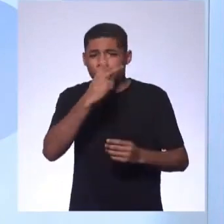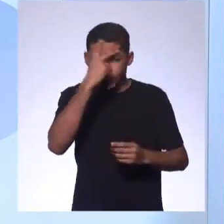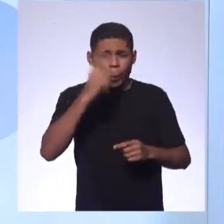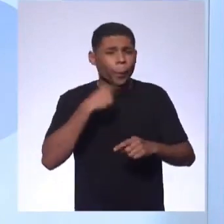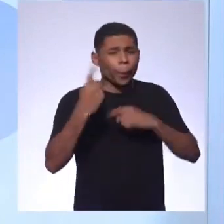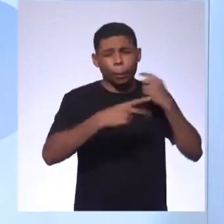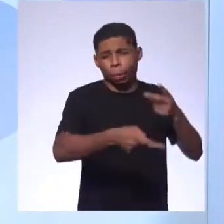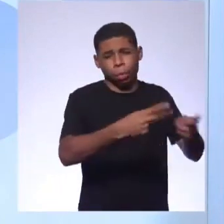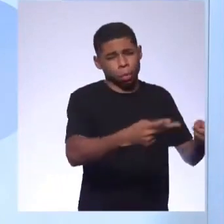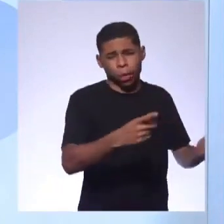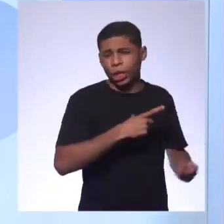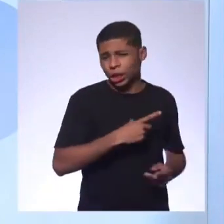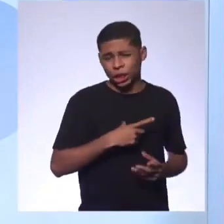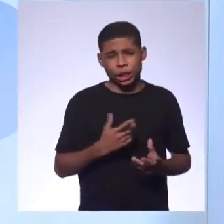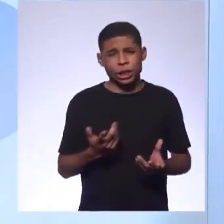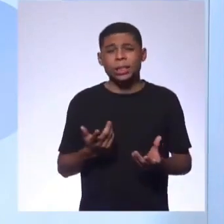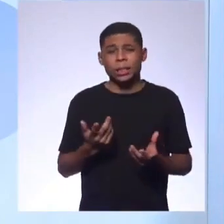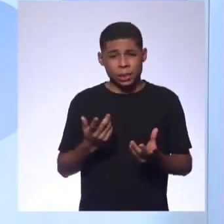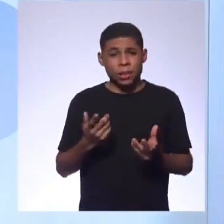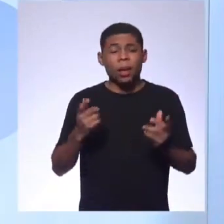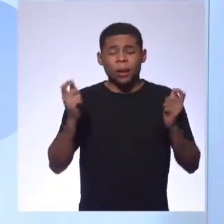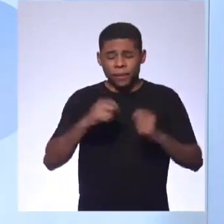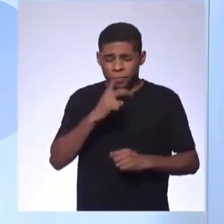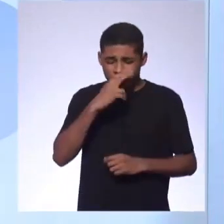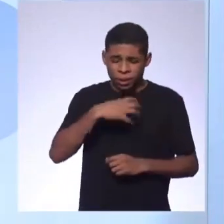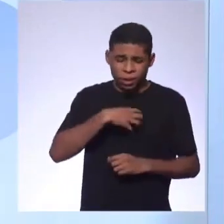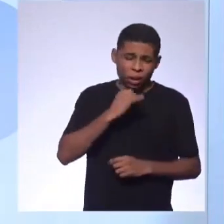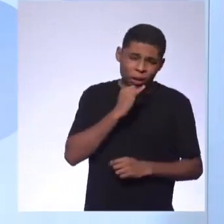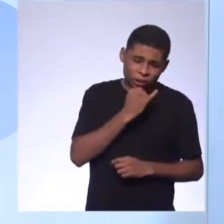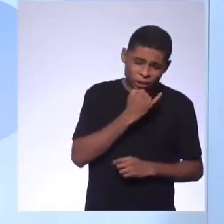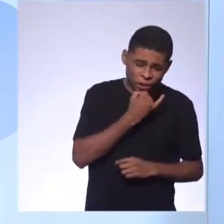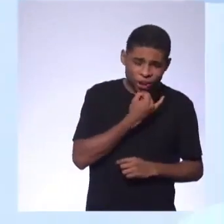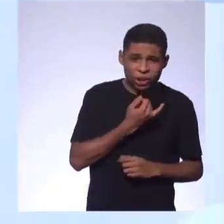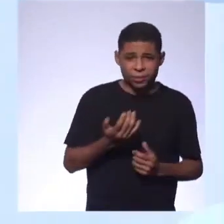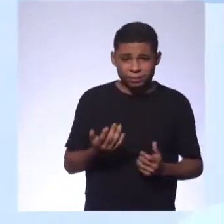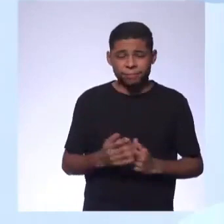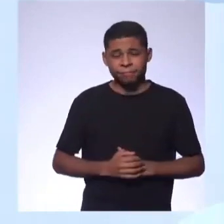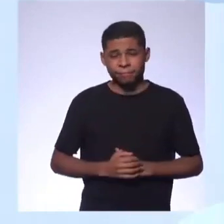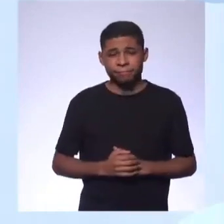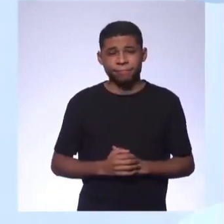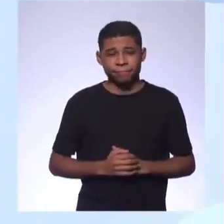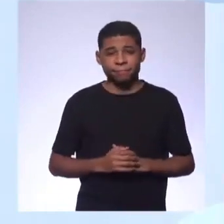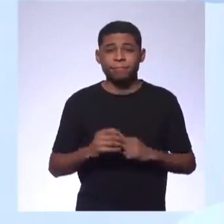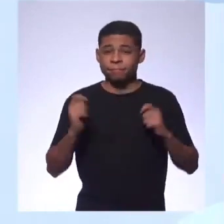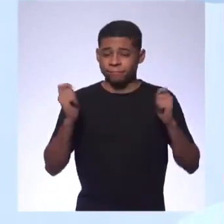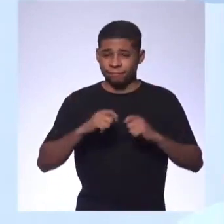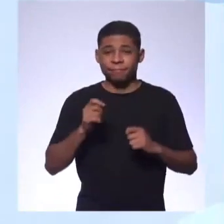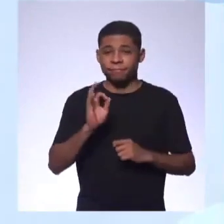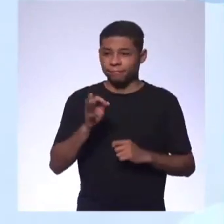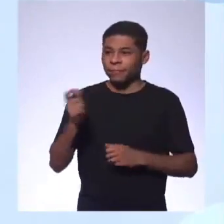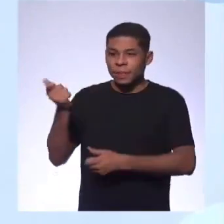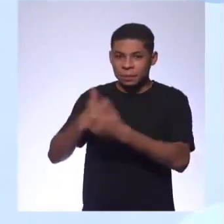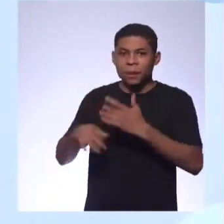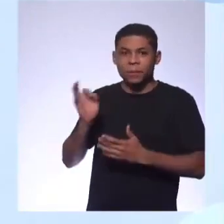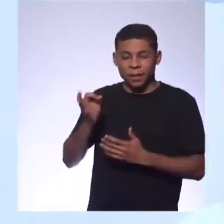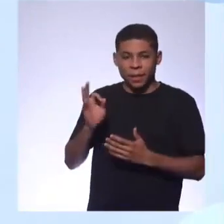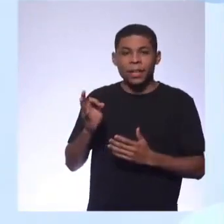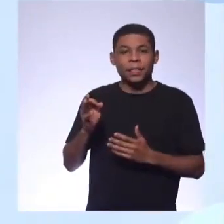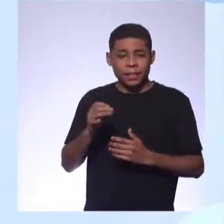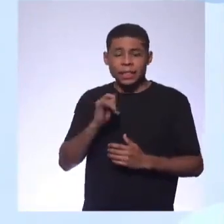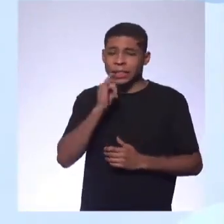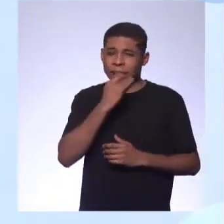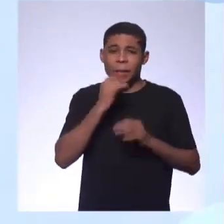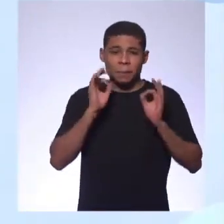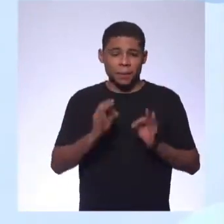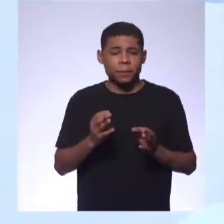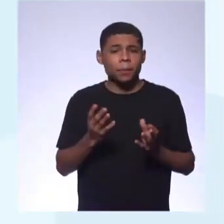Então, dá para ser triste com luzes, né? Olha, dá para que poetiza e dá para ser triste com os...